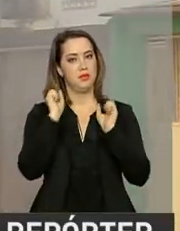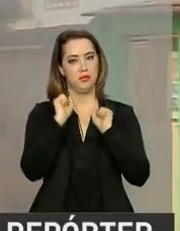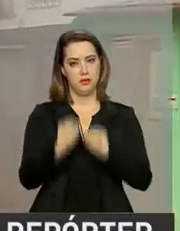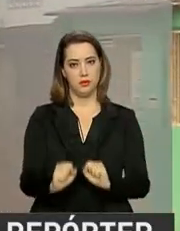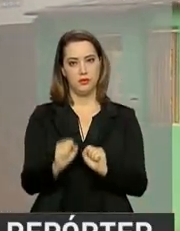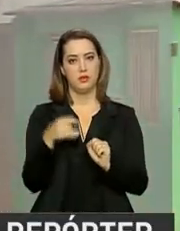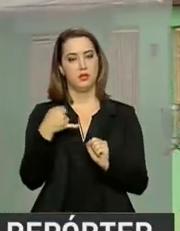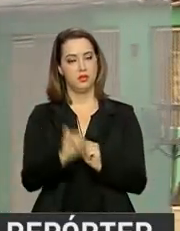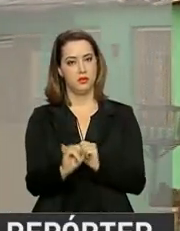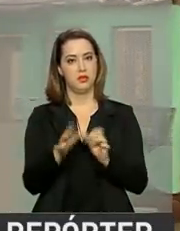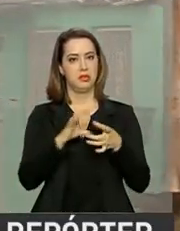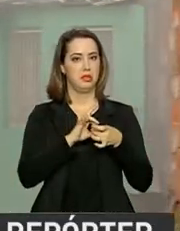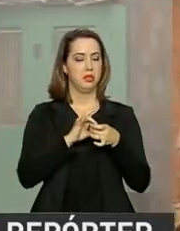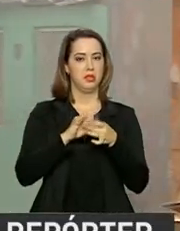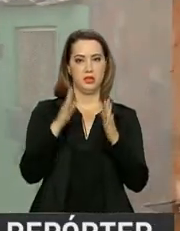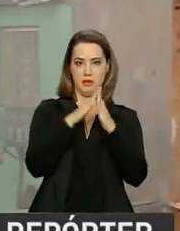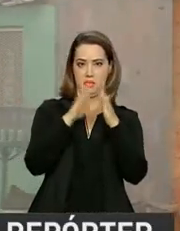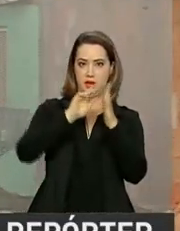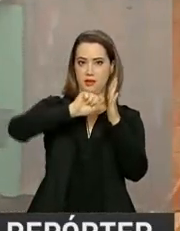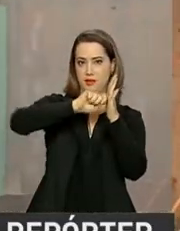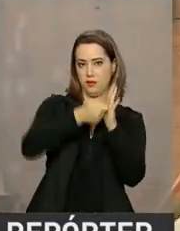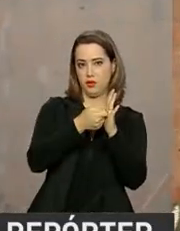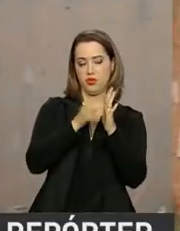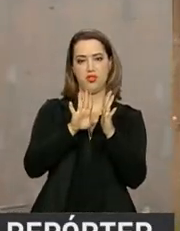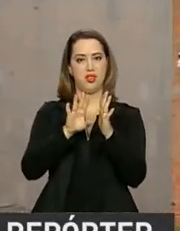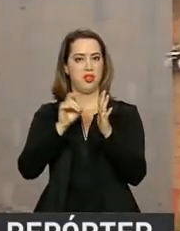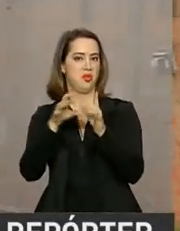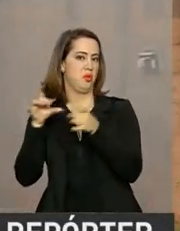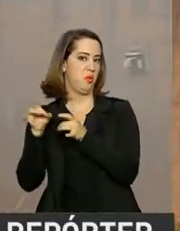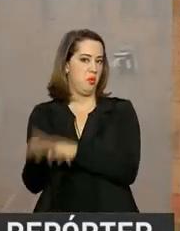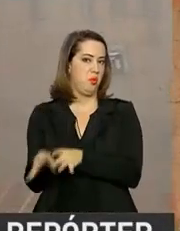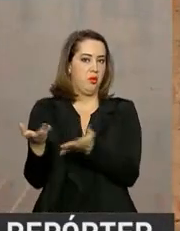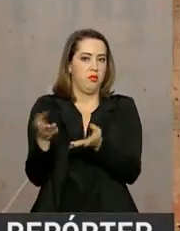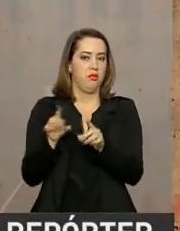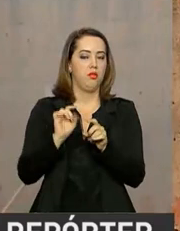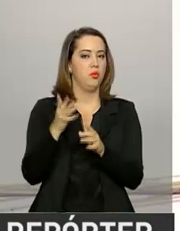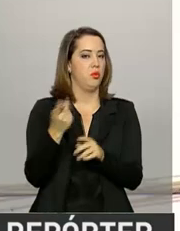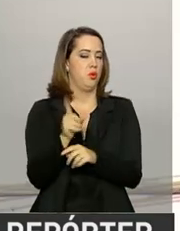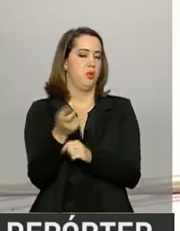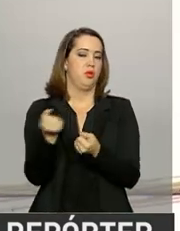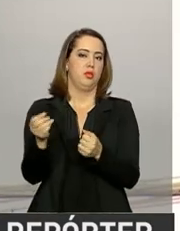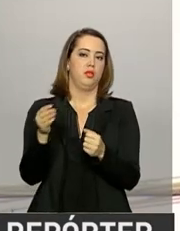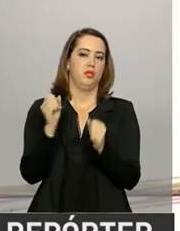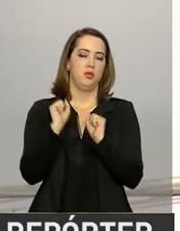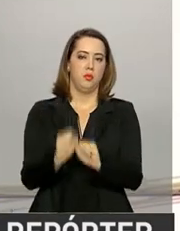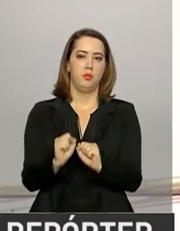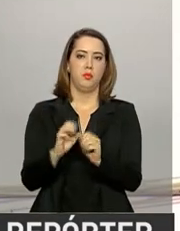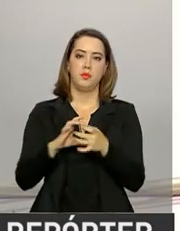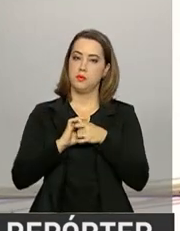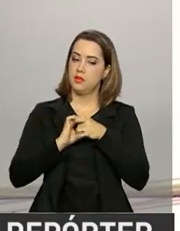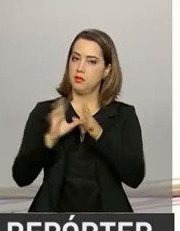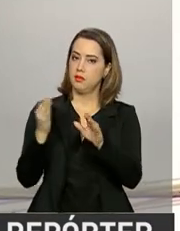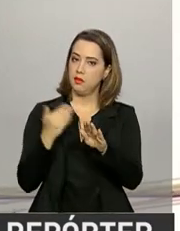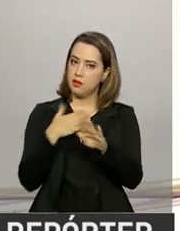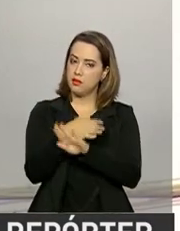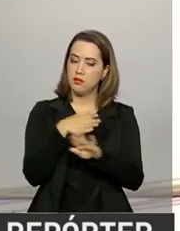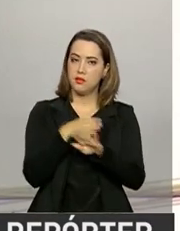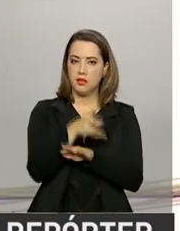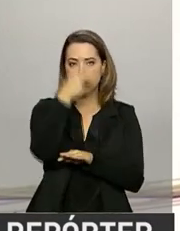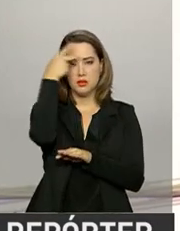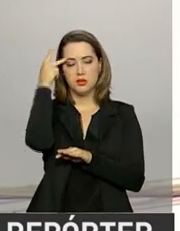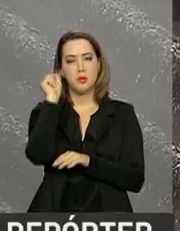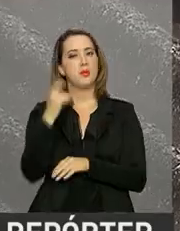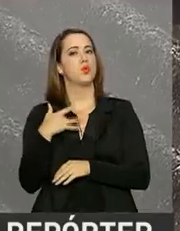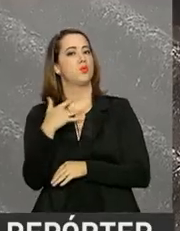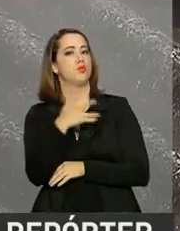abandonado o dono não for encontrado ou não autorizar a entrada dos agentes de saúde sempre que for necessário o